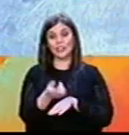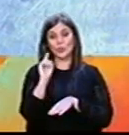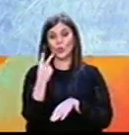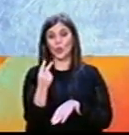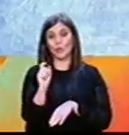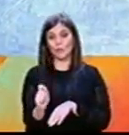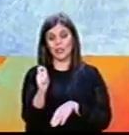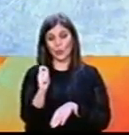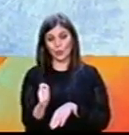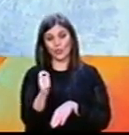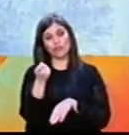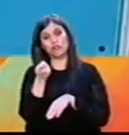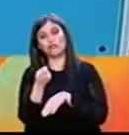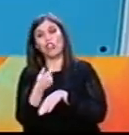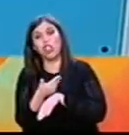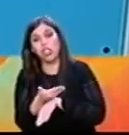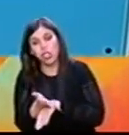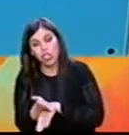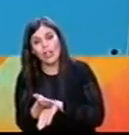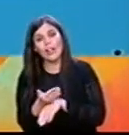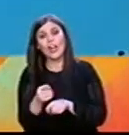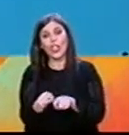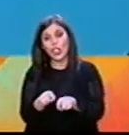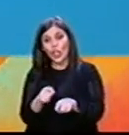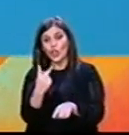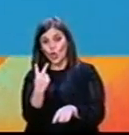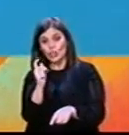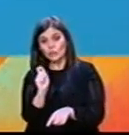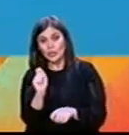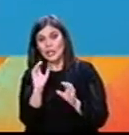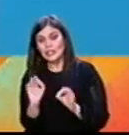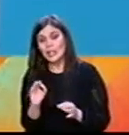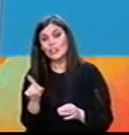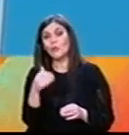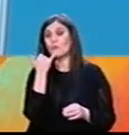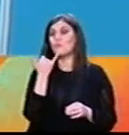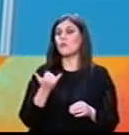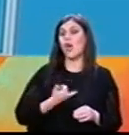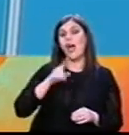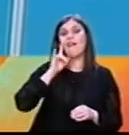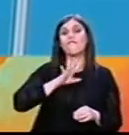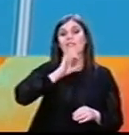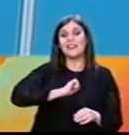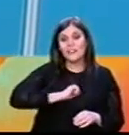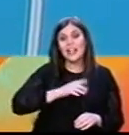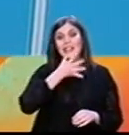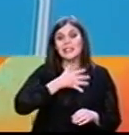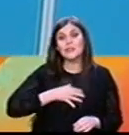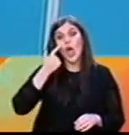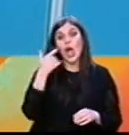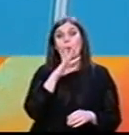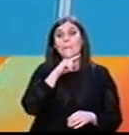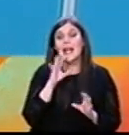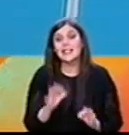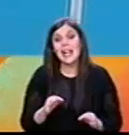2 minutos de delay. Sim. Entretanto... 2 minutos? 2 minutos. Entretanto, ligou-me a minha filha a dizer: "Oh, mãe, com certeza